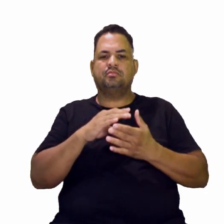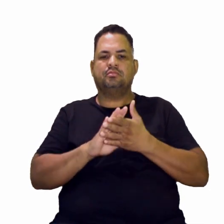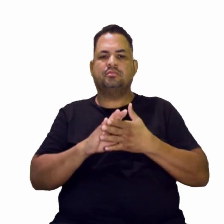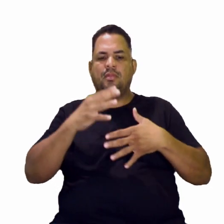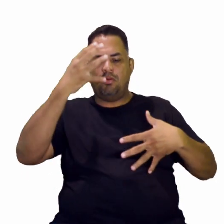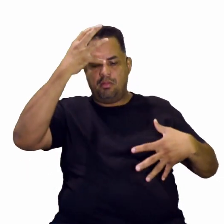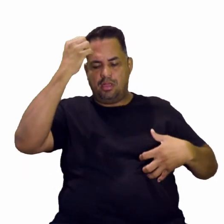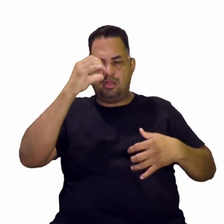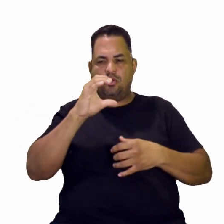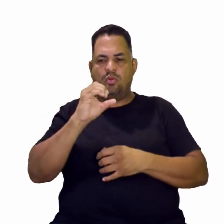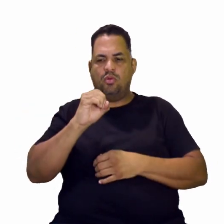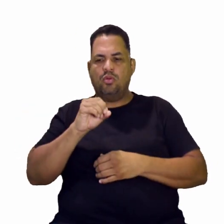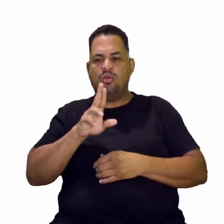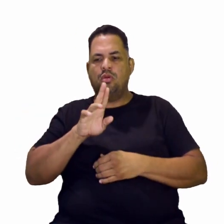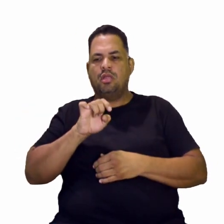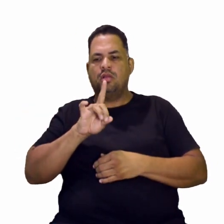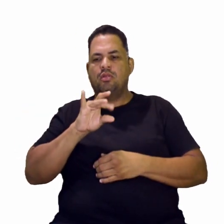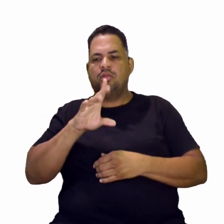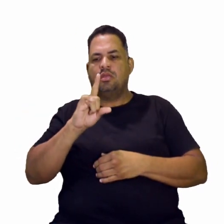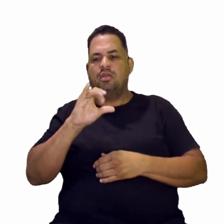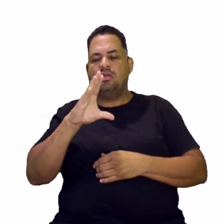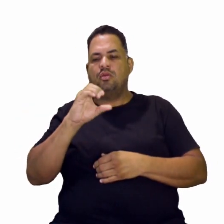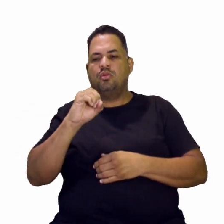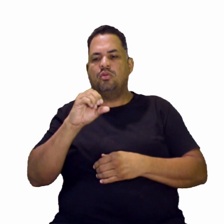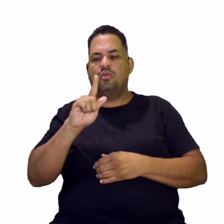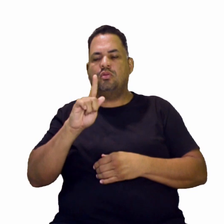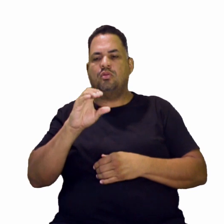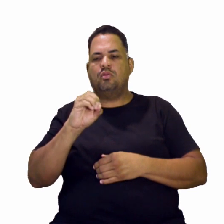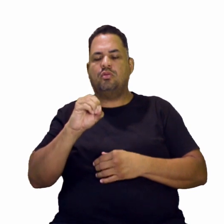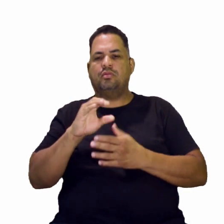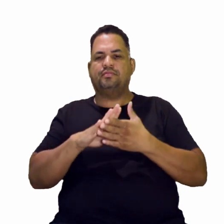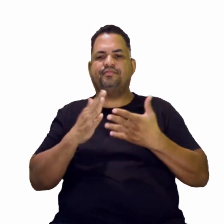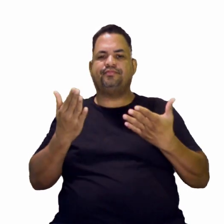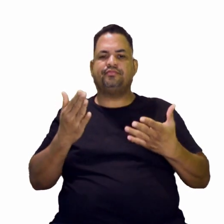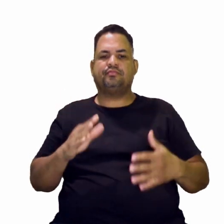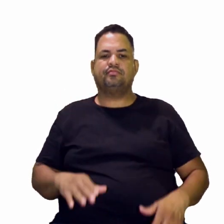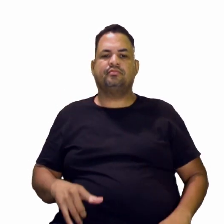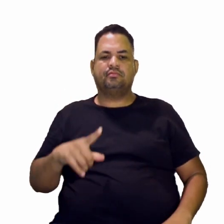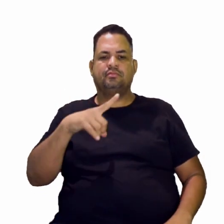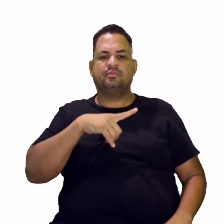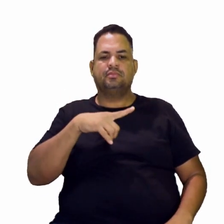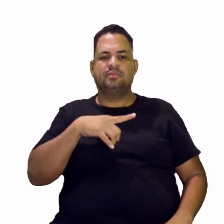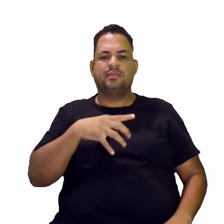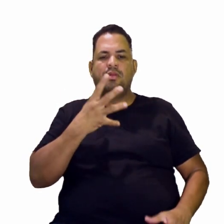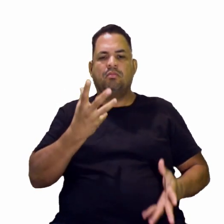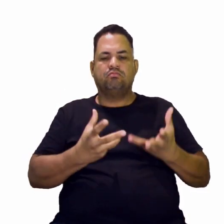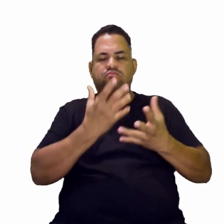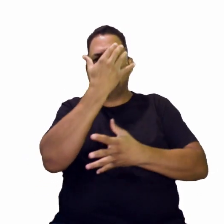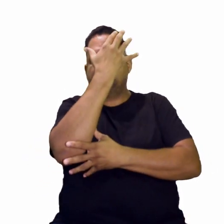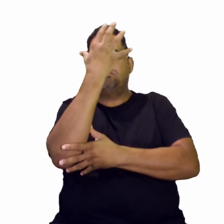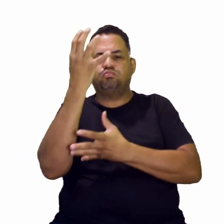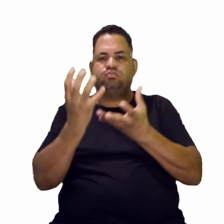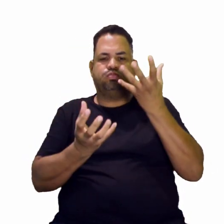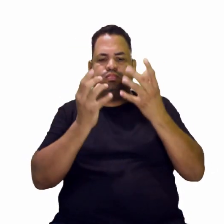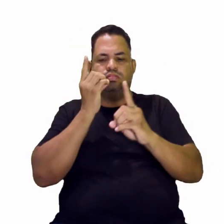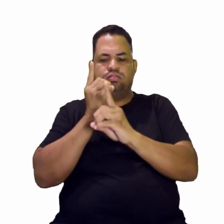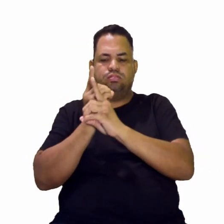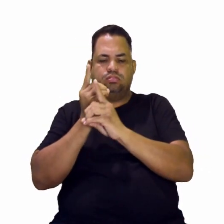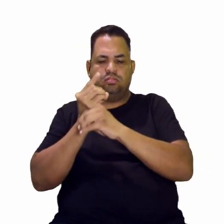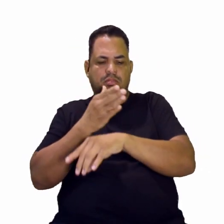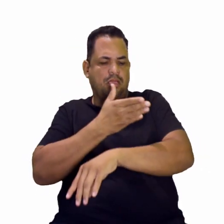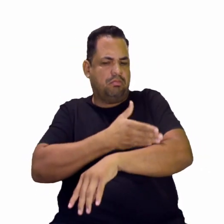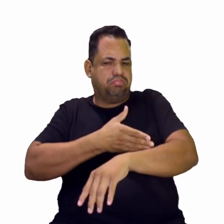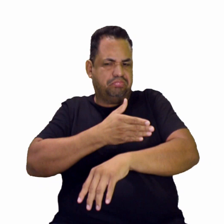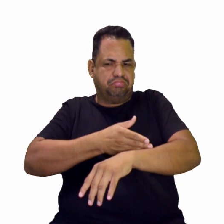orangotango e eles querem, esse orangotango teve uma queimada e ele foi encontrado